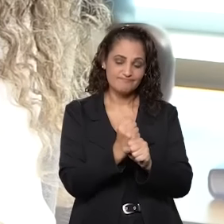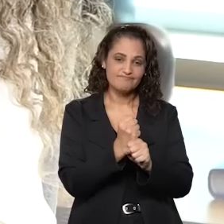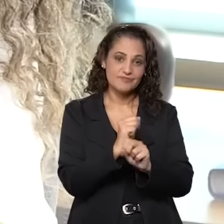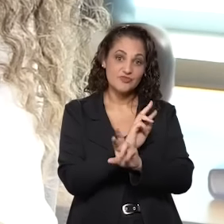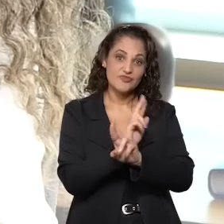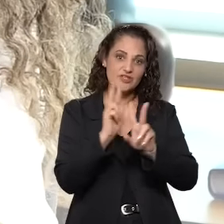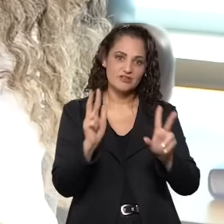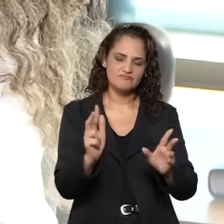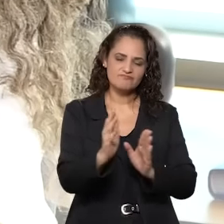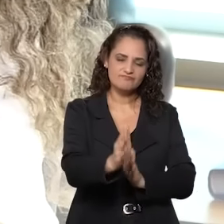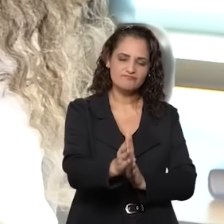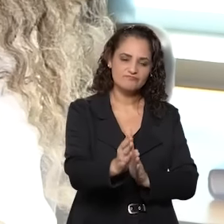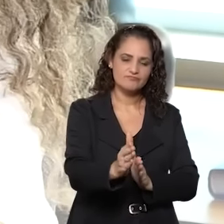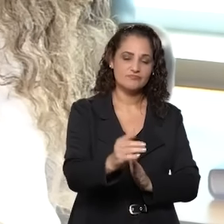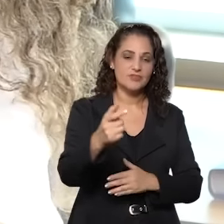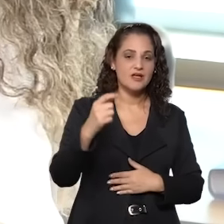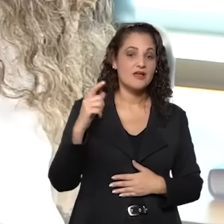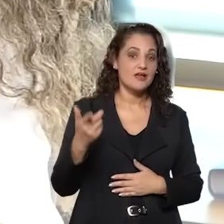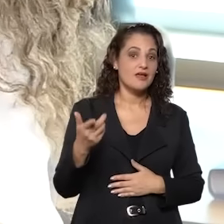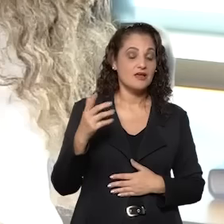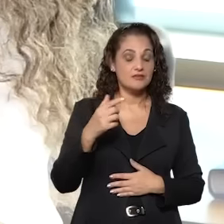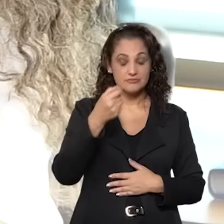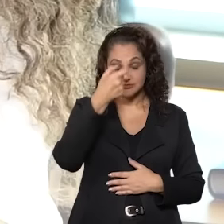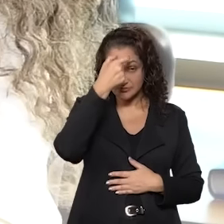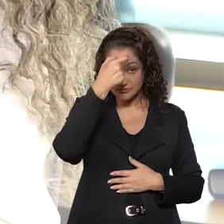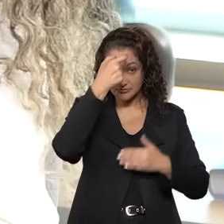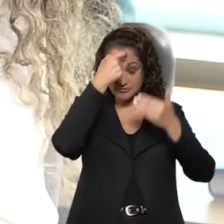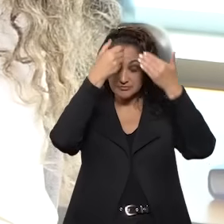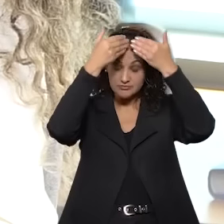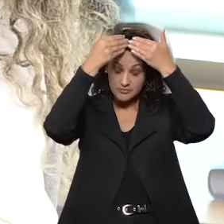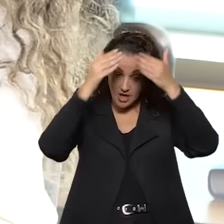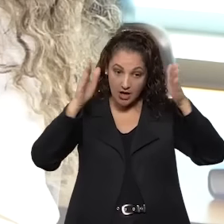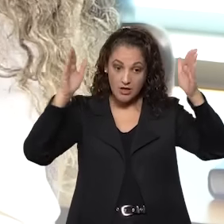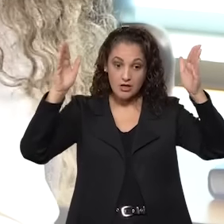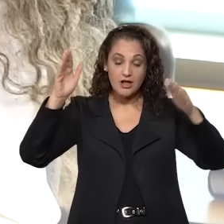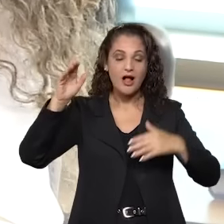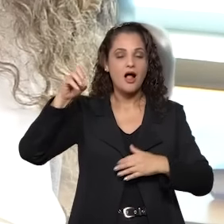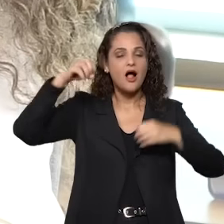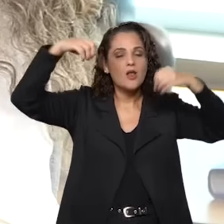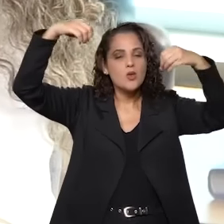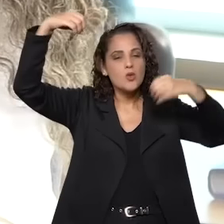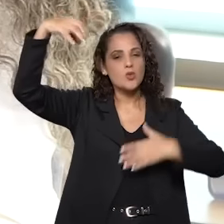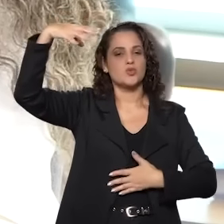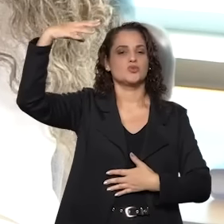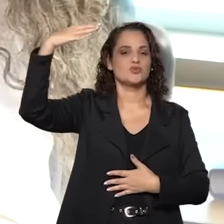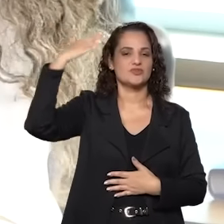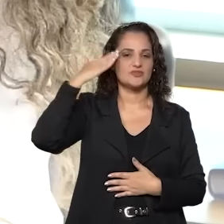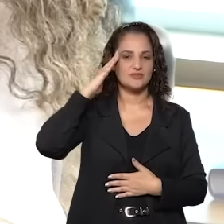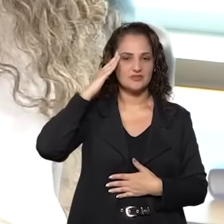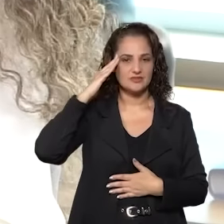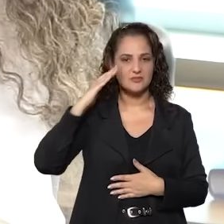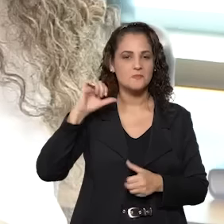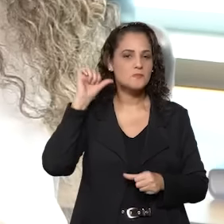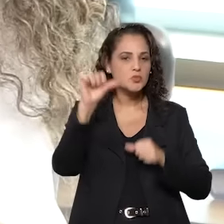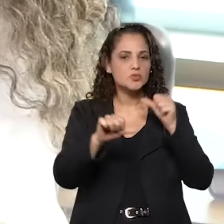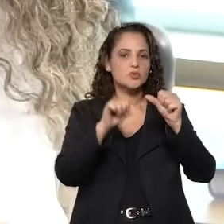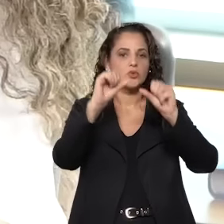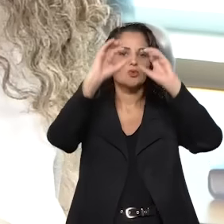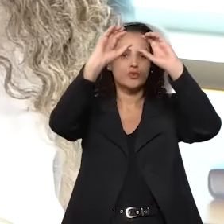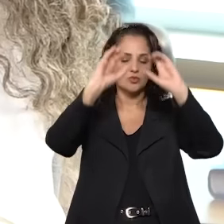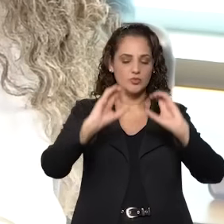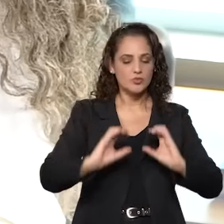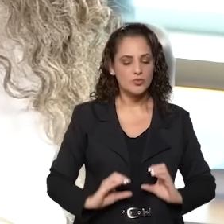o quanto que essa Mudança de Comportamento mudança do que a gente fala né das palavras que a gente